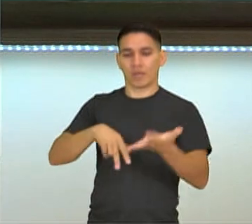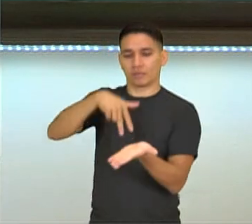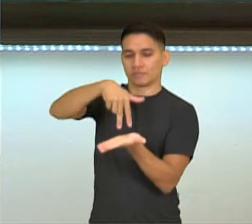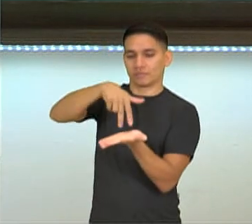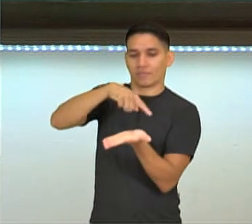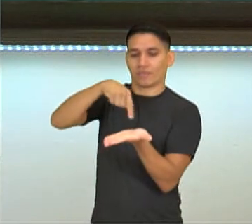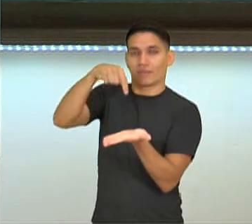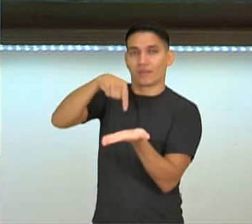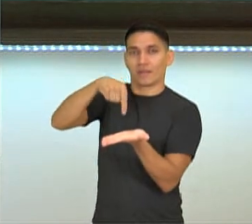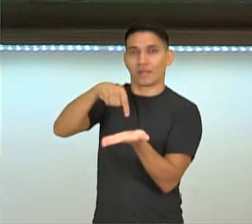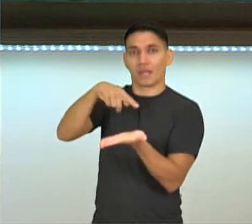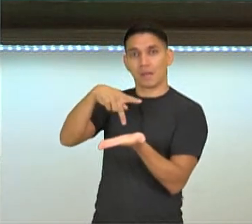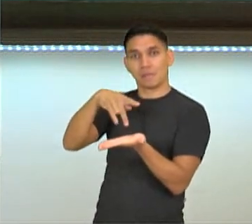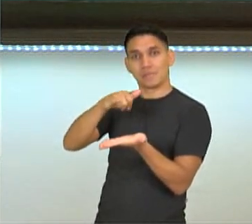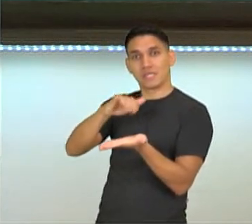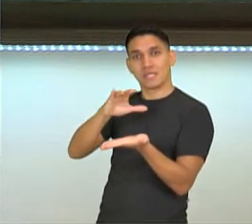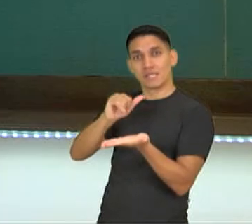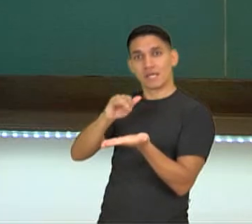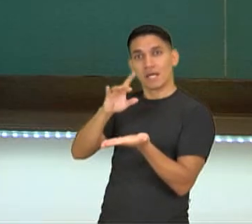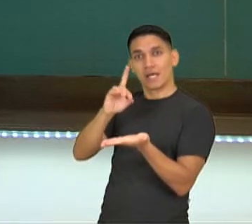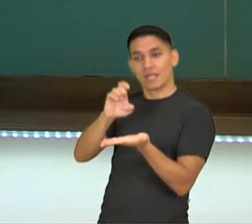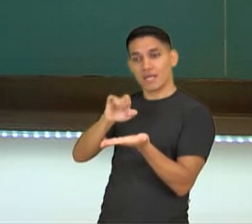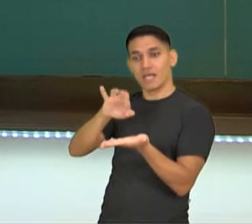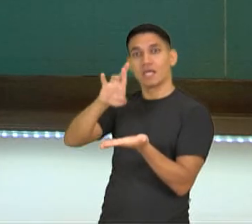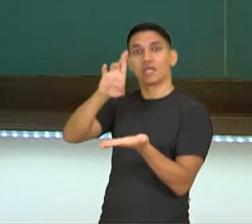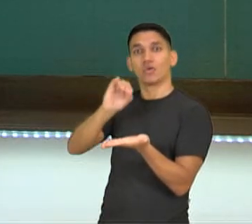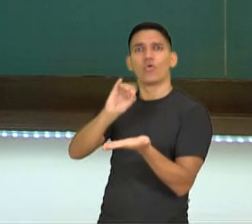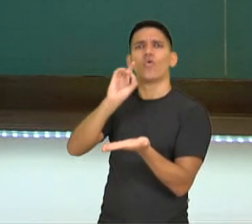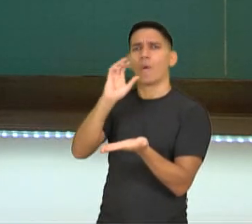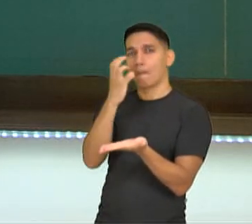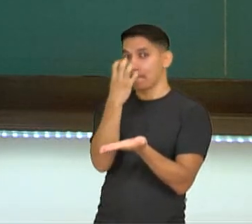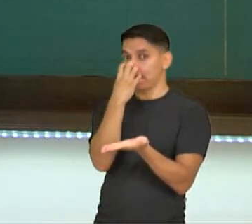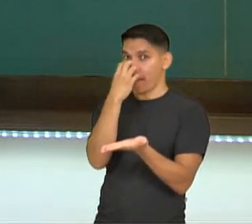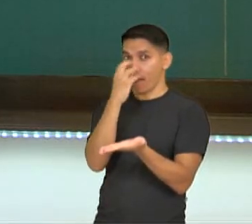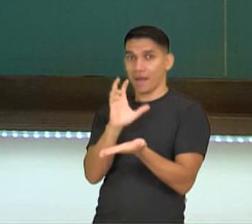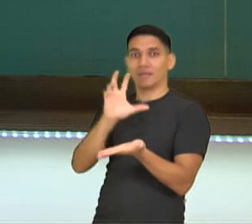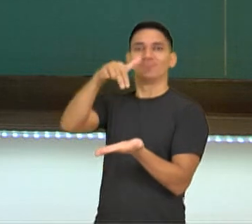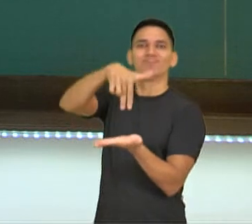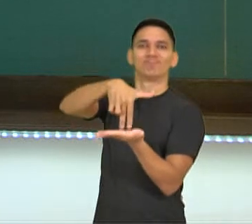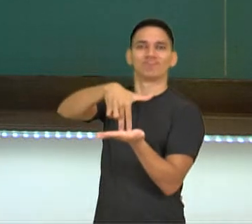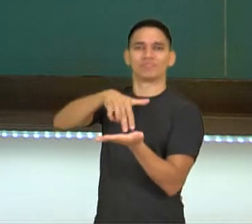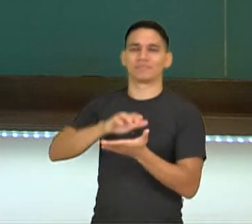o lugar do palhaço, né? Onde o palhaço vai se apresentar.